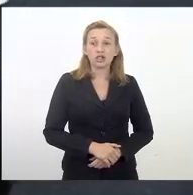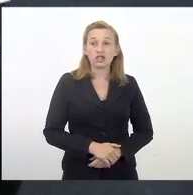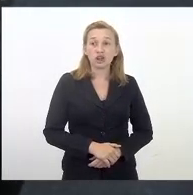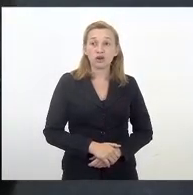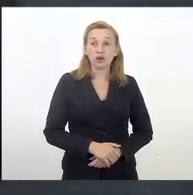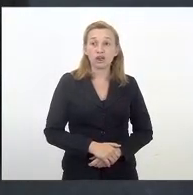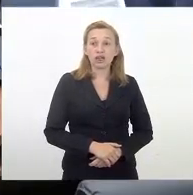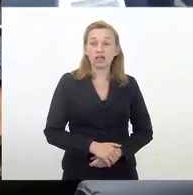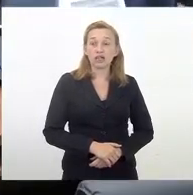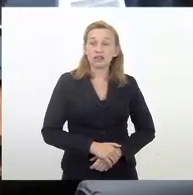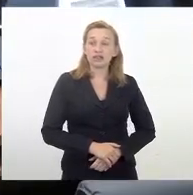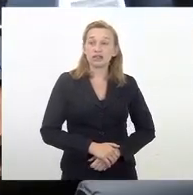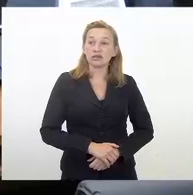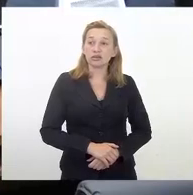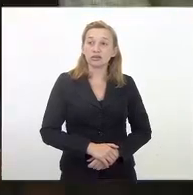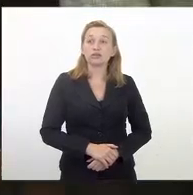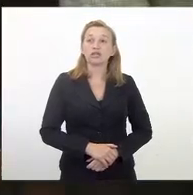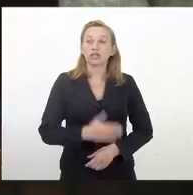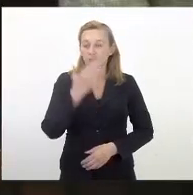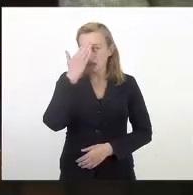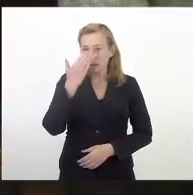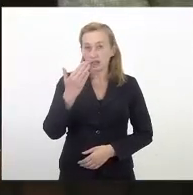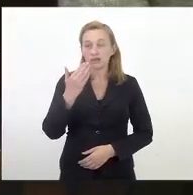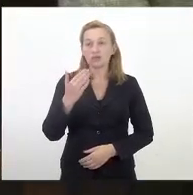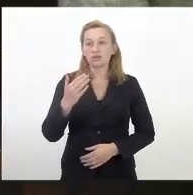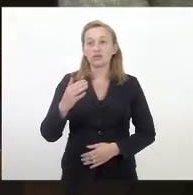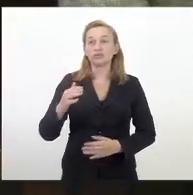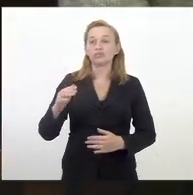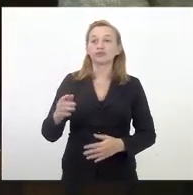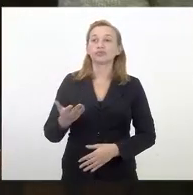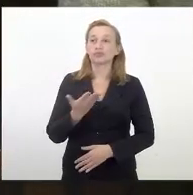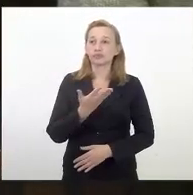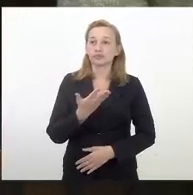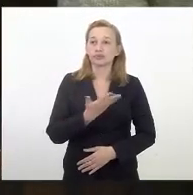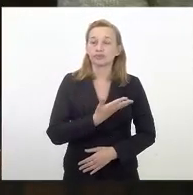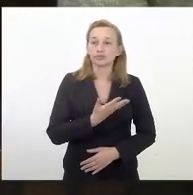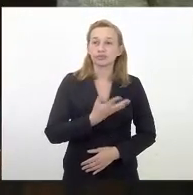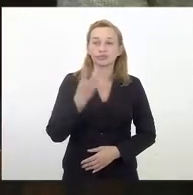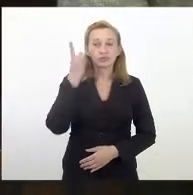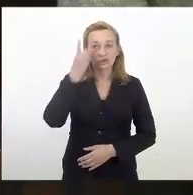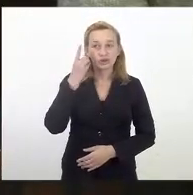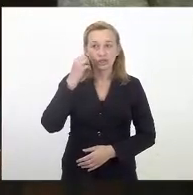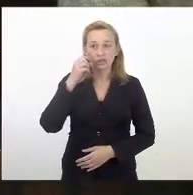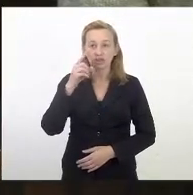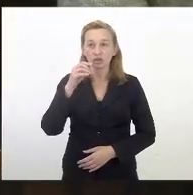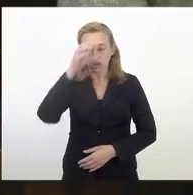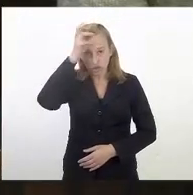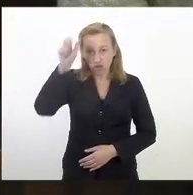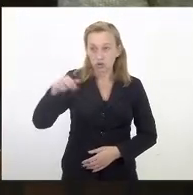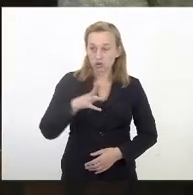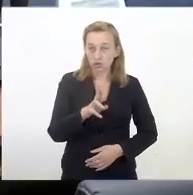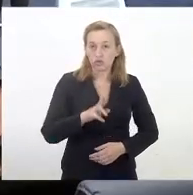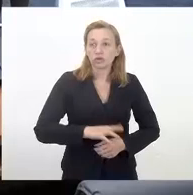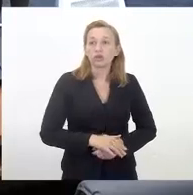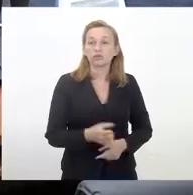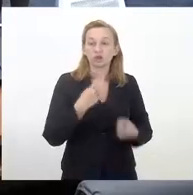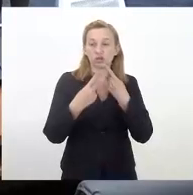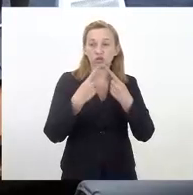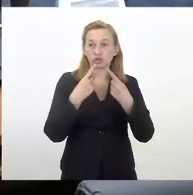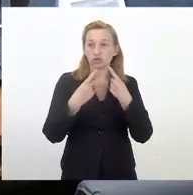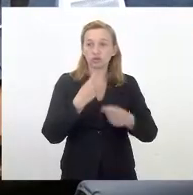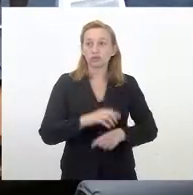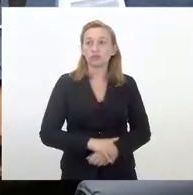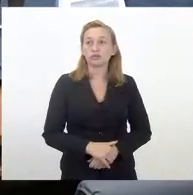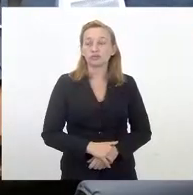presidência agradece a Vossa Excelência em nome do deputado dos deputados legal Murilo dali da tia Ju para discutir uma questão de ordem é